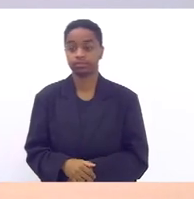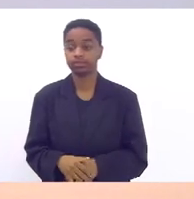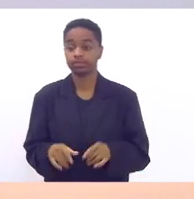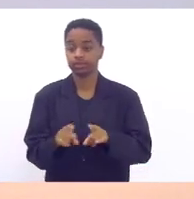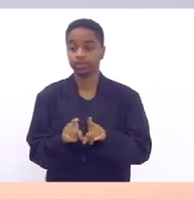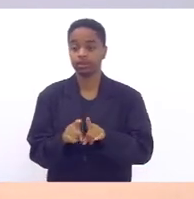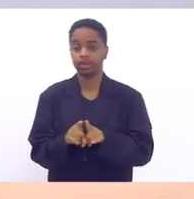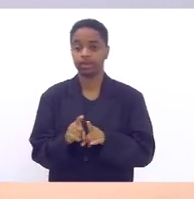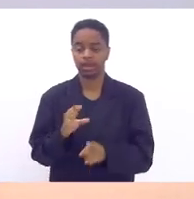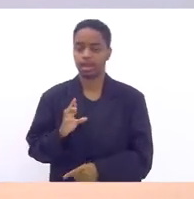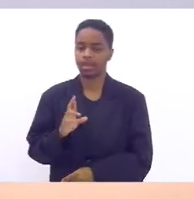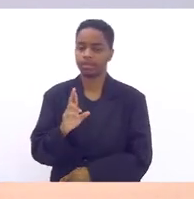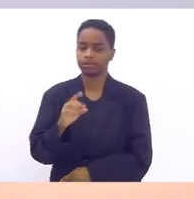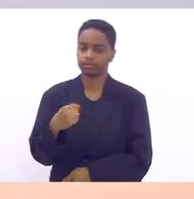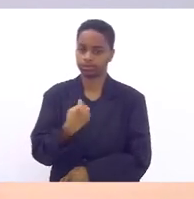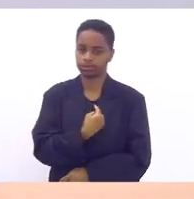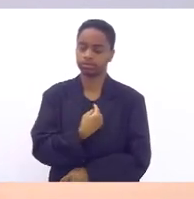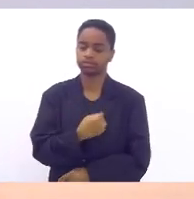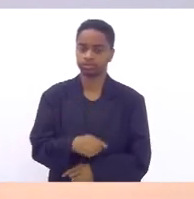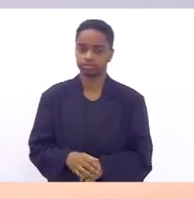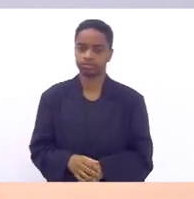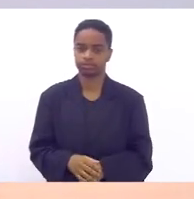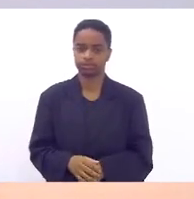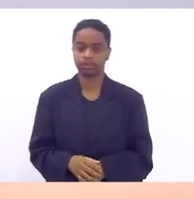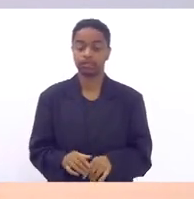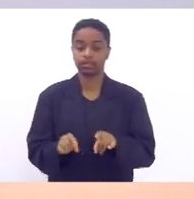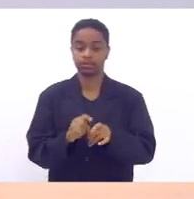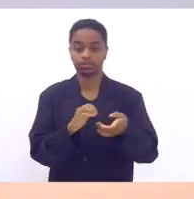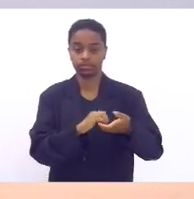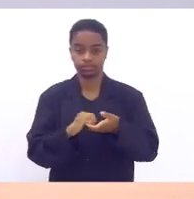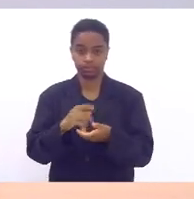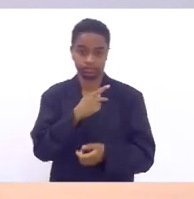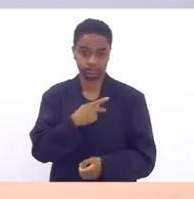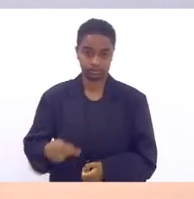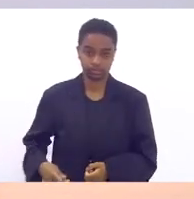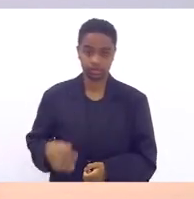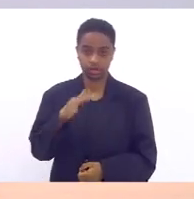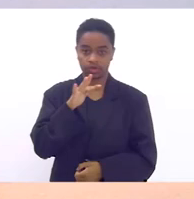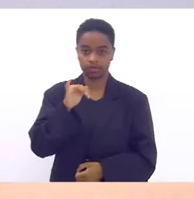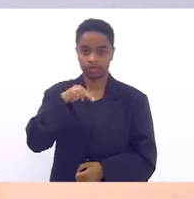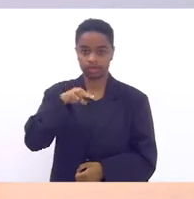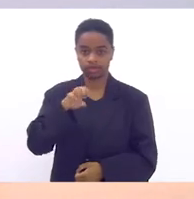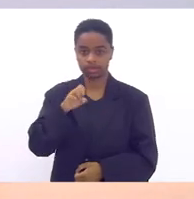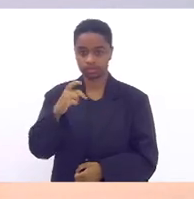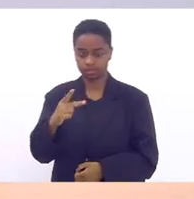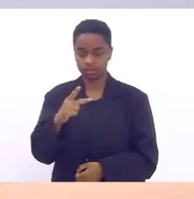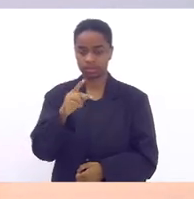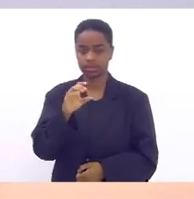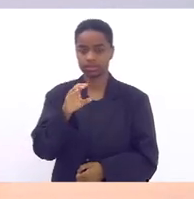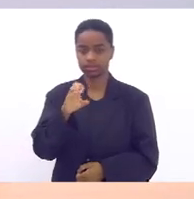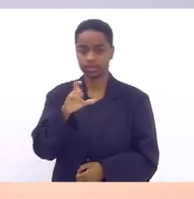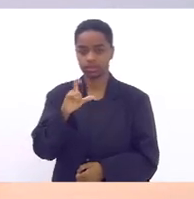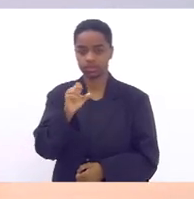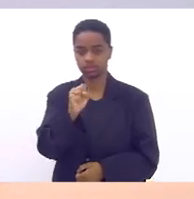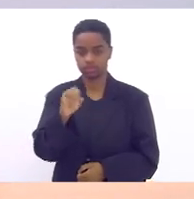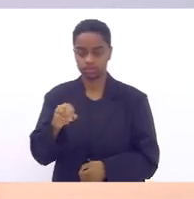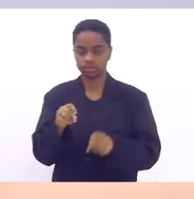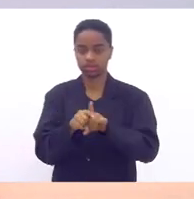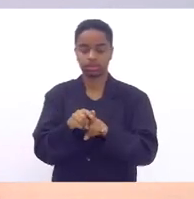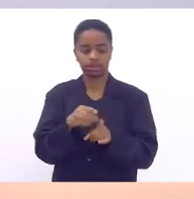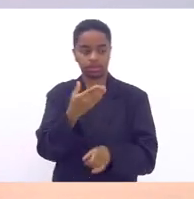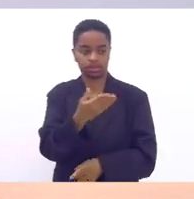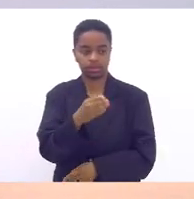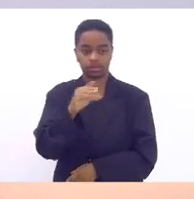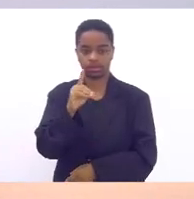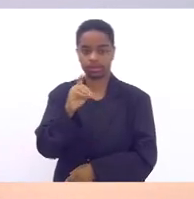nos representa lá cumprimentar o presidente da fnep Celso pancera cumprimentar Dr Denis ardo